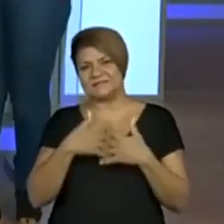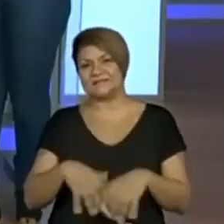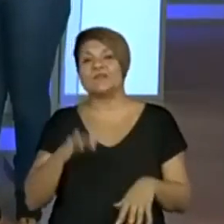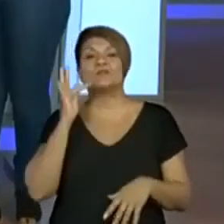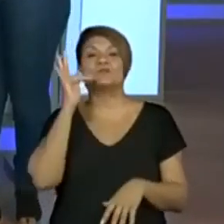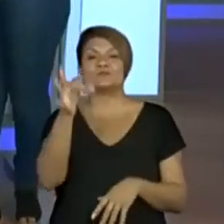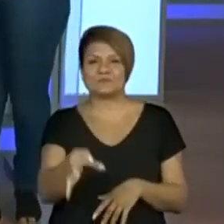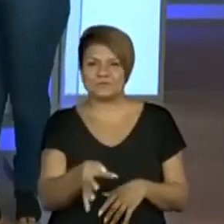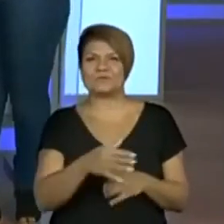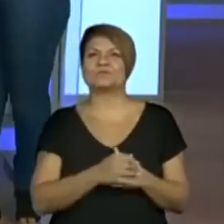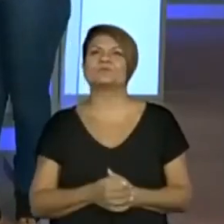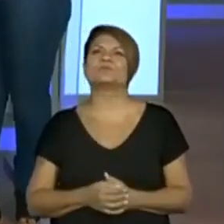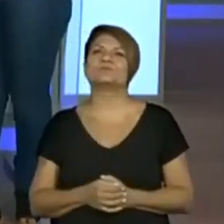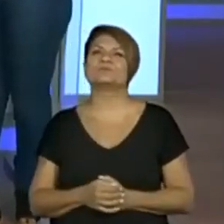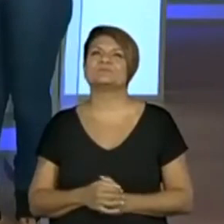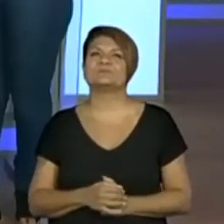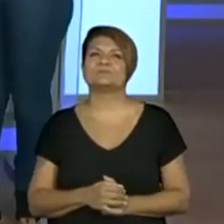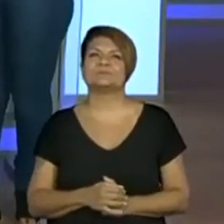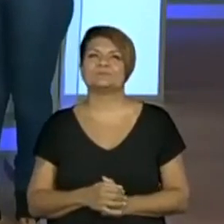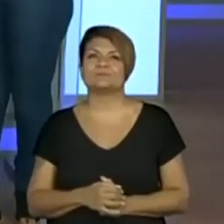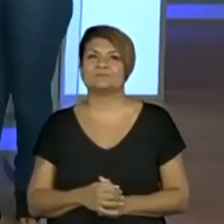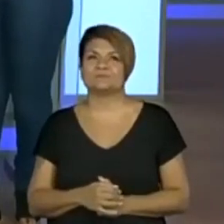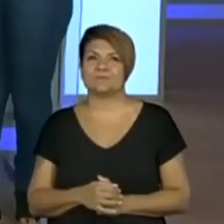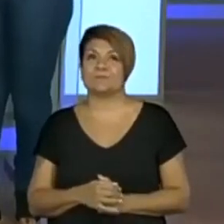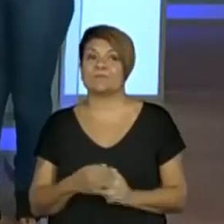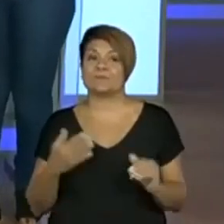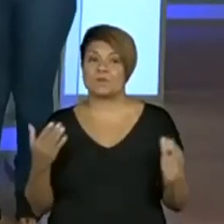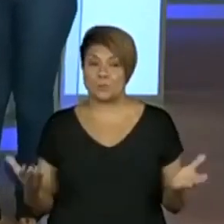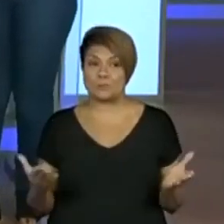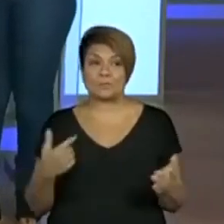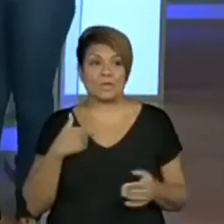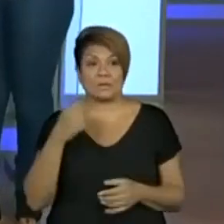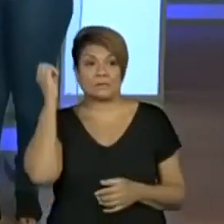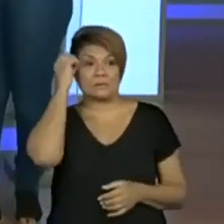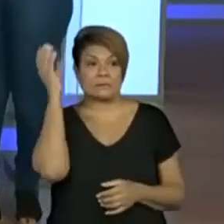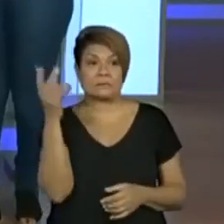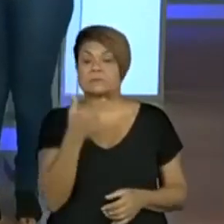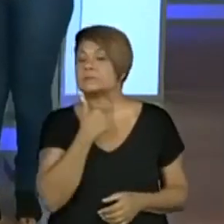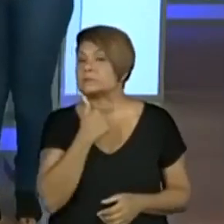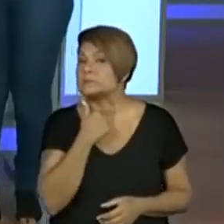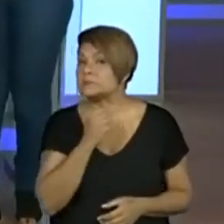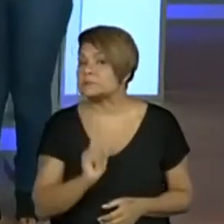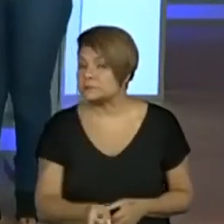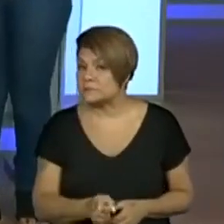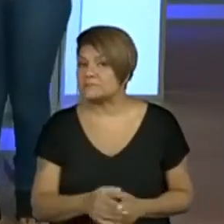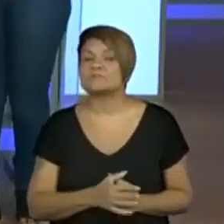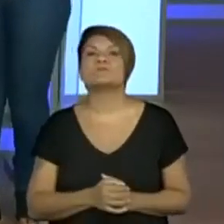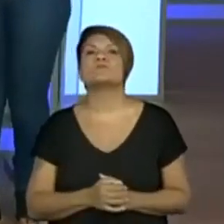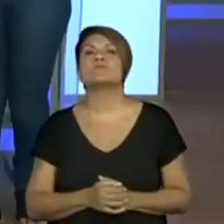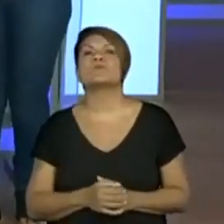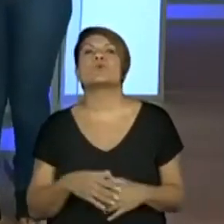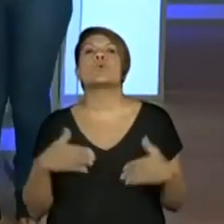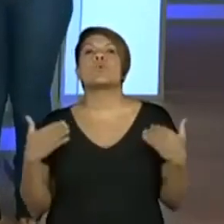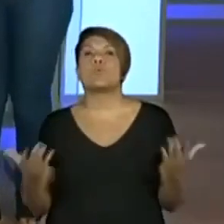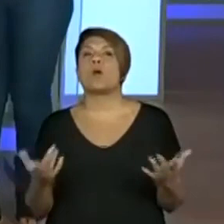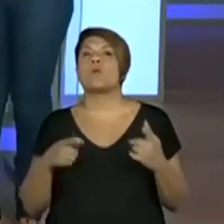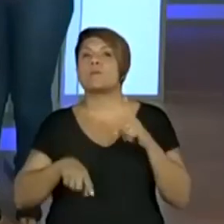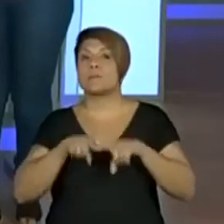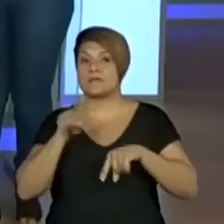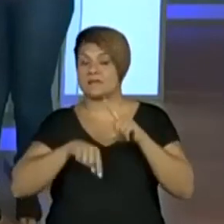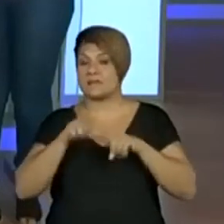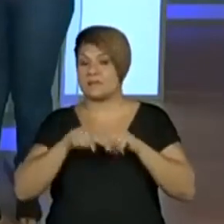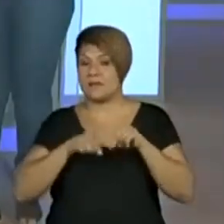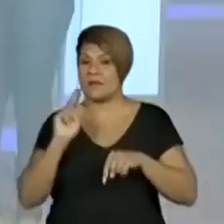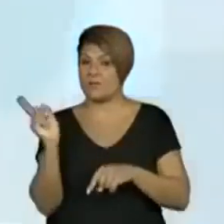futuro não é mesmo Então olha só para não esquecer certas Quais materiais a gente